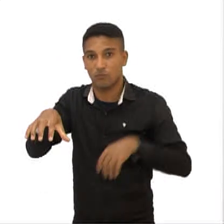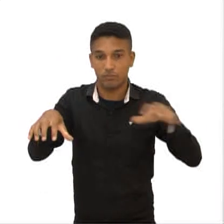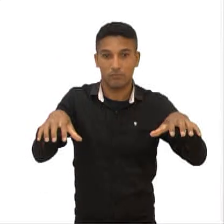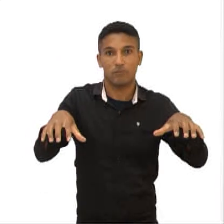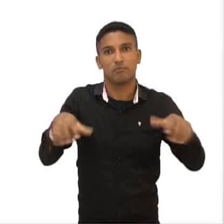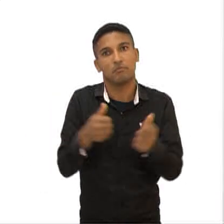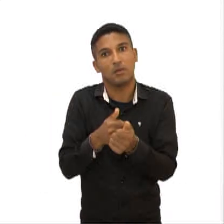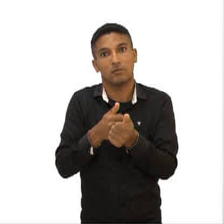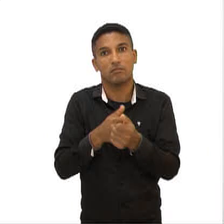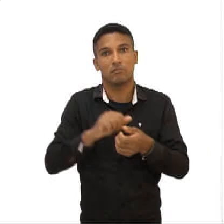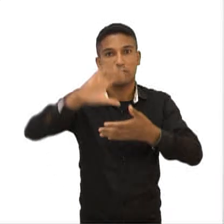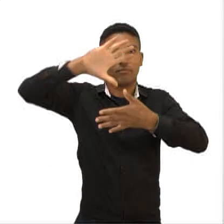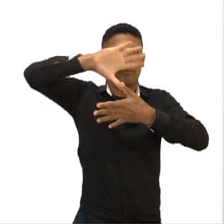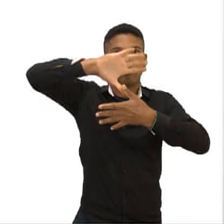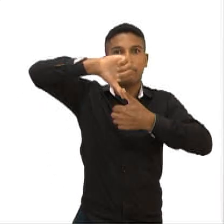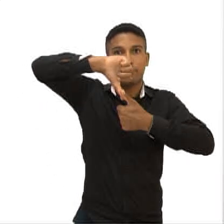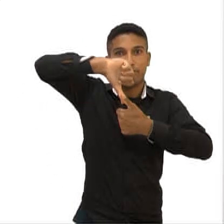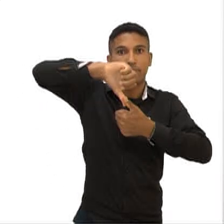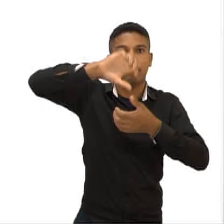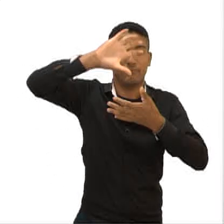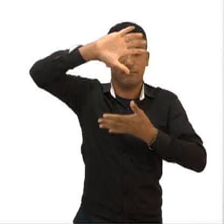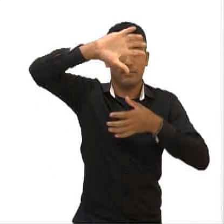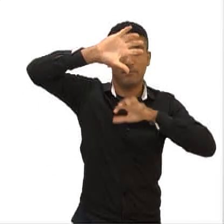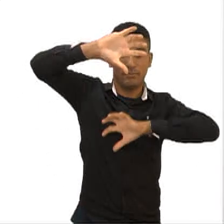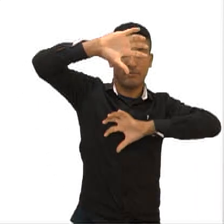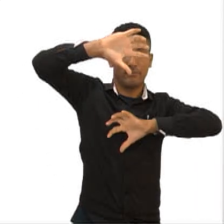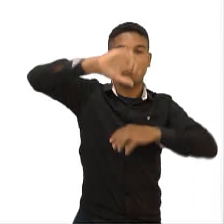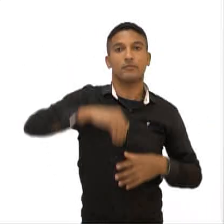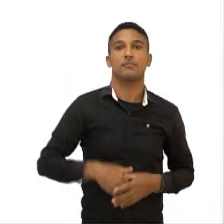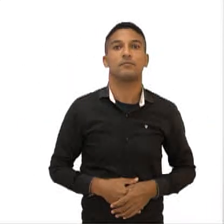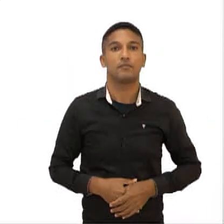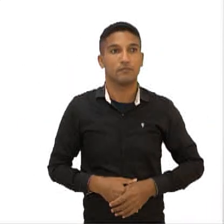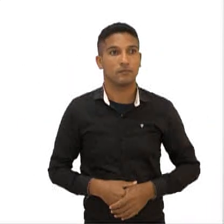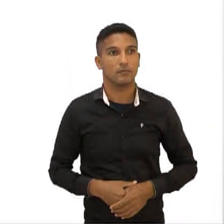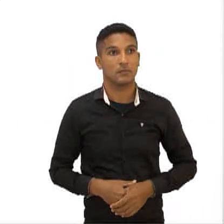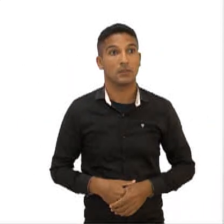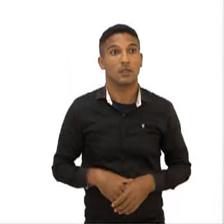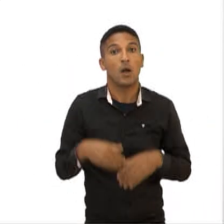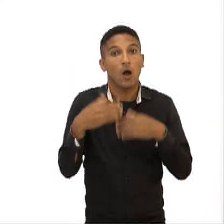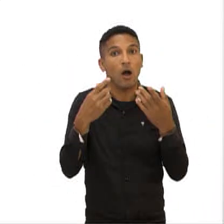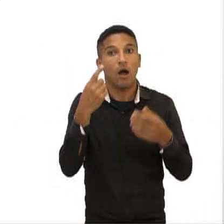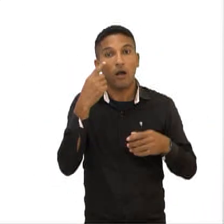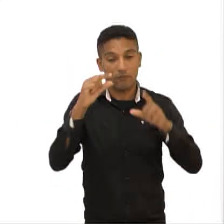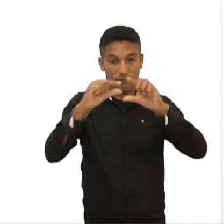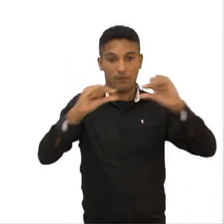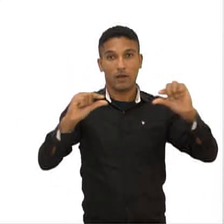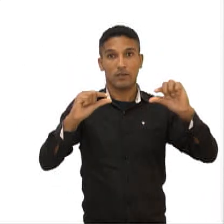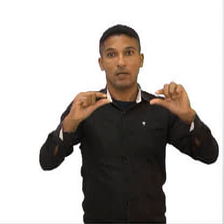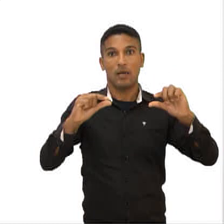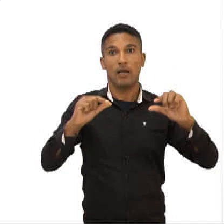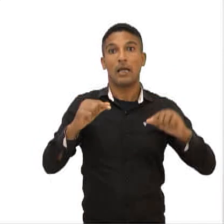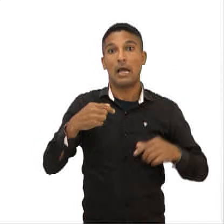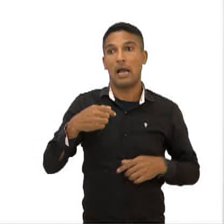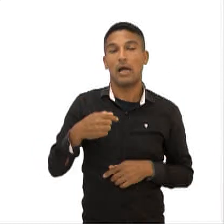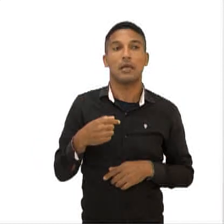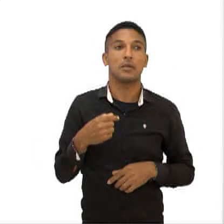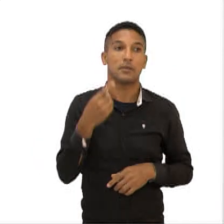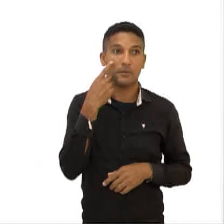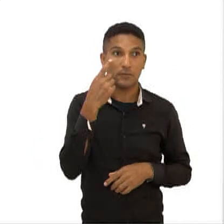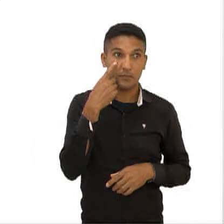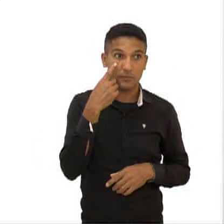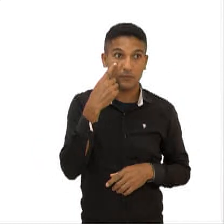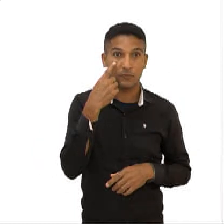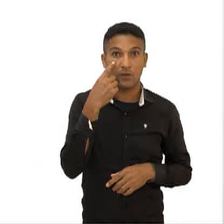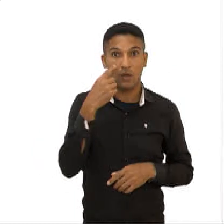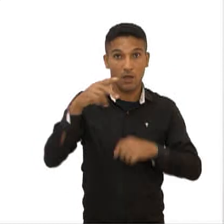Tempo, pronto, me vou a conhecer Machu Picchu. Então, em breve eu vou conhecer esse lugar. De modo, Peru